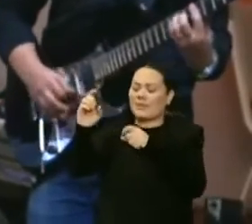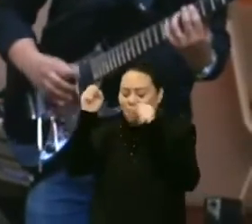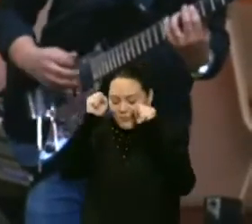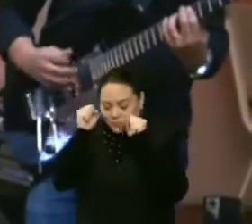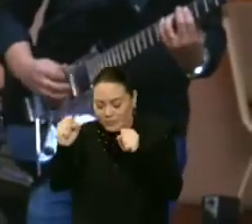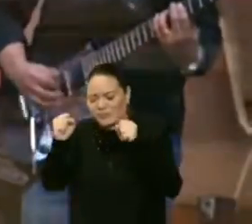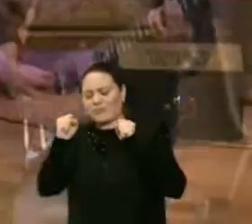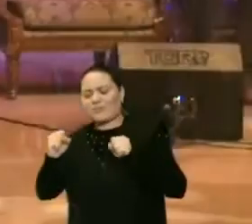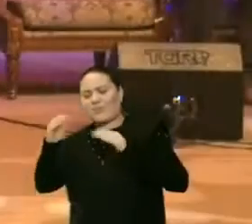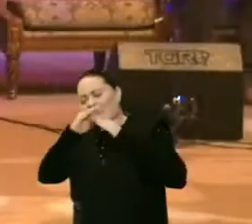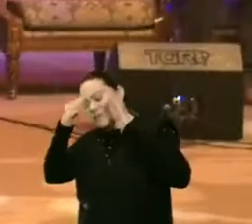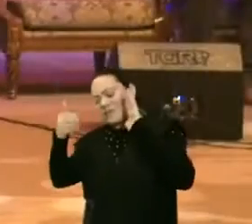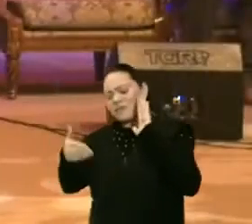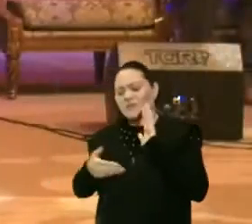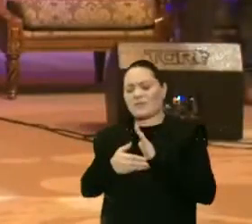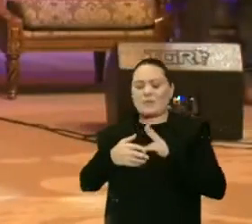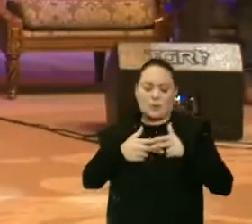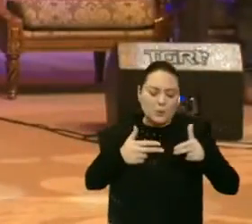Nada é